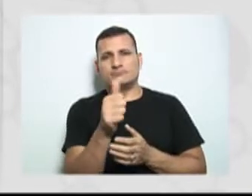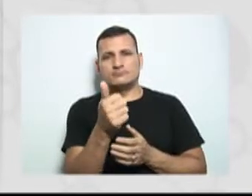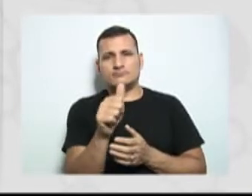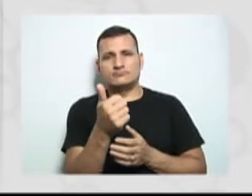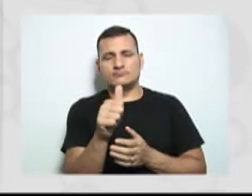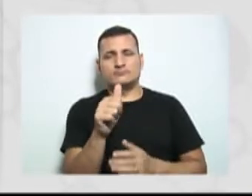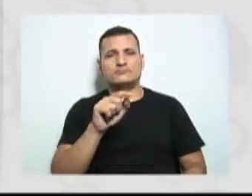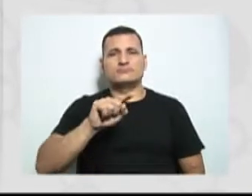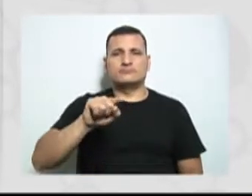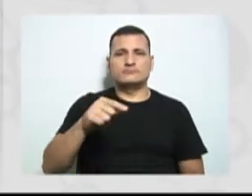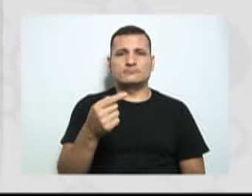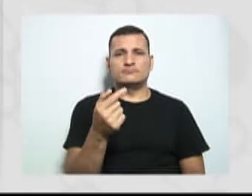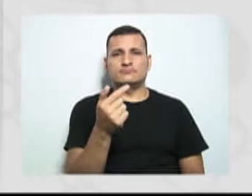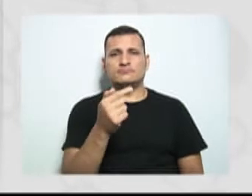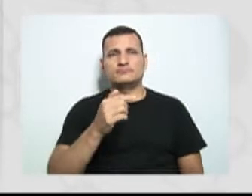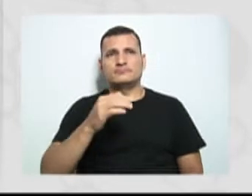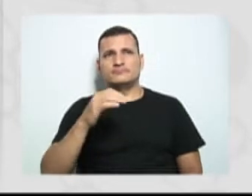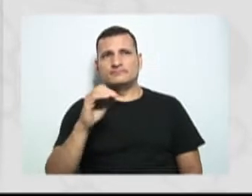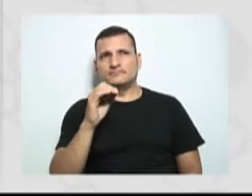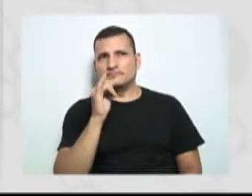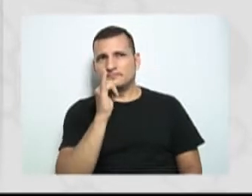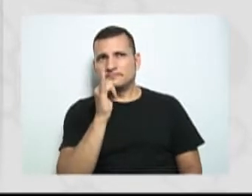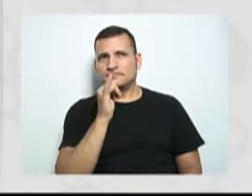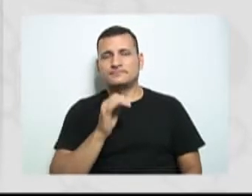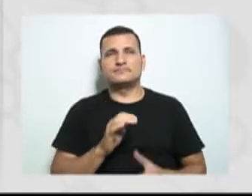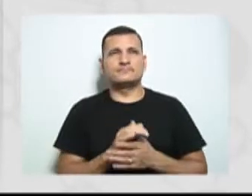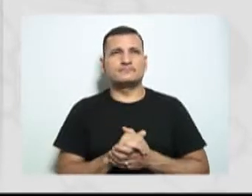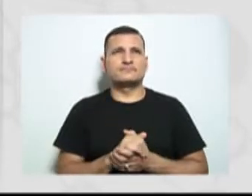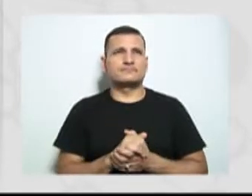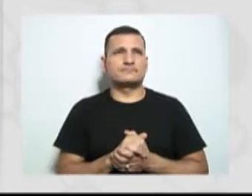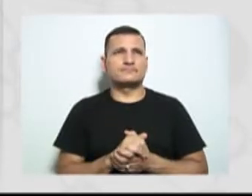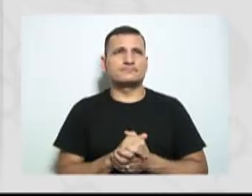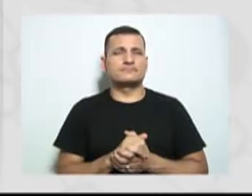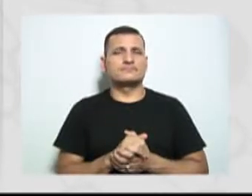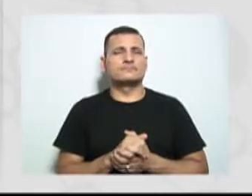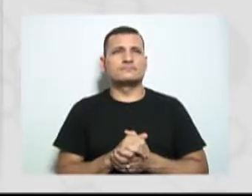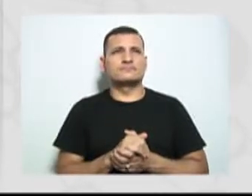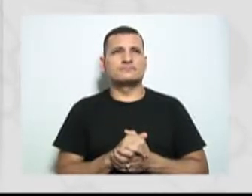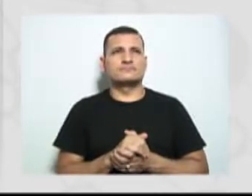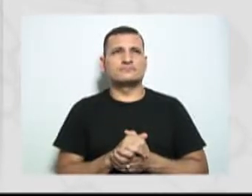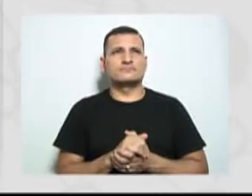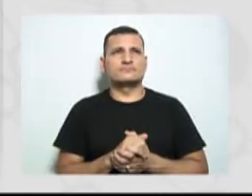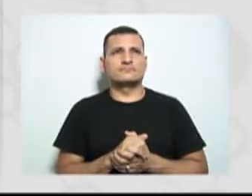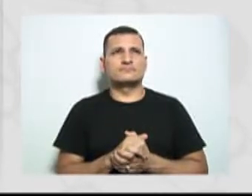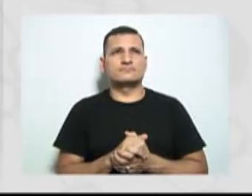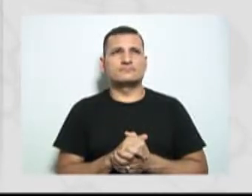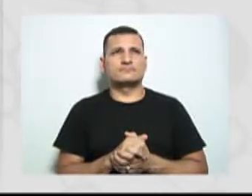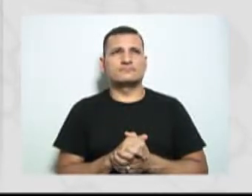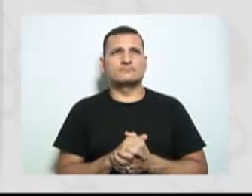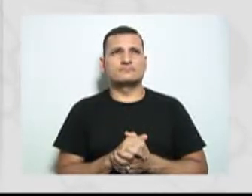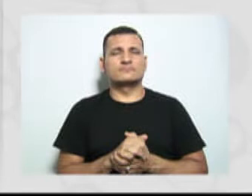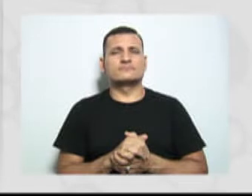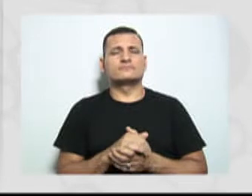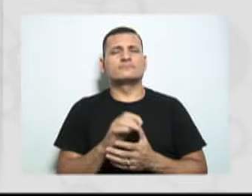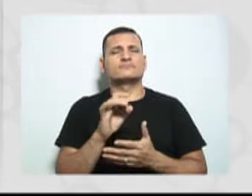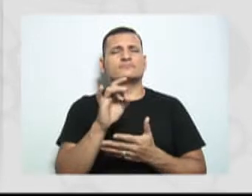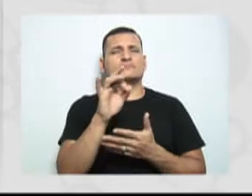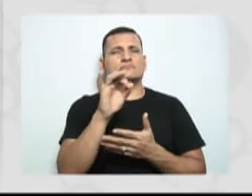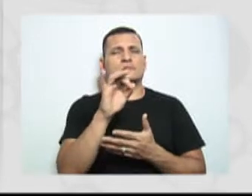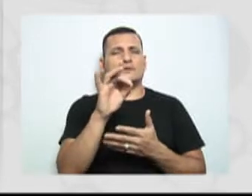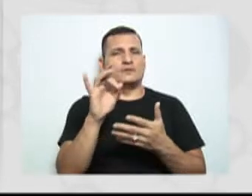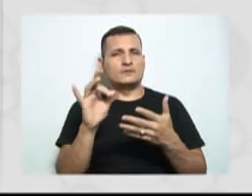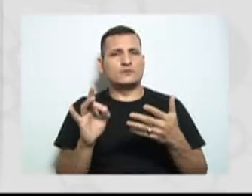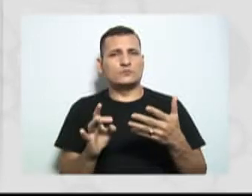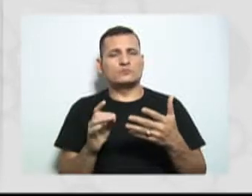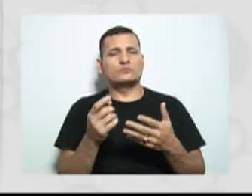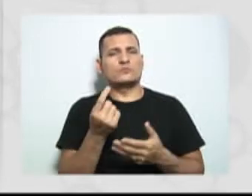R$11,70. É um exemplo. Então, a nossa margem de contribuição unitária vai ser qual?